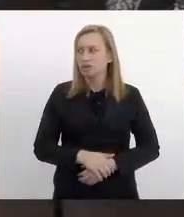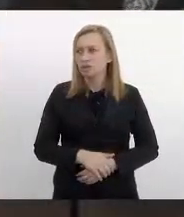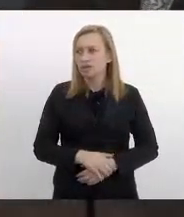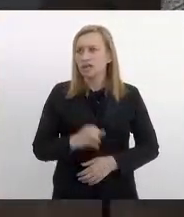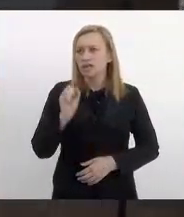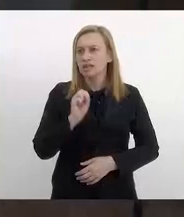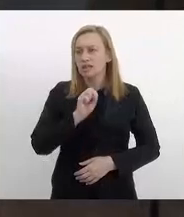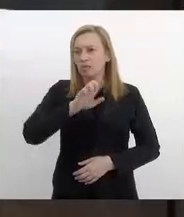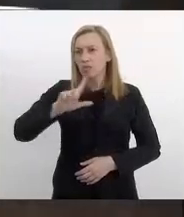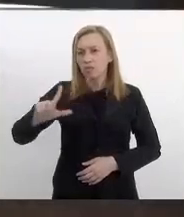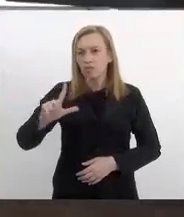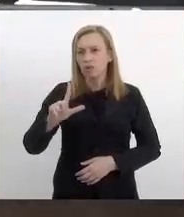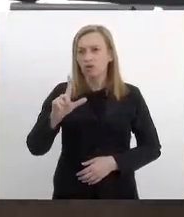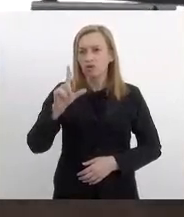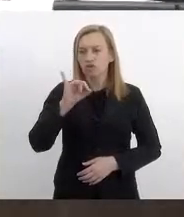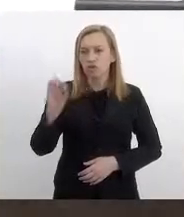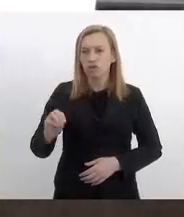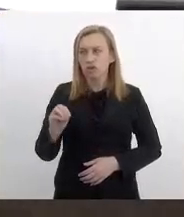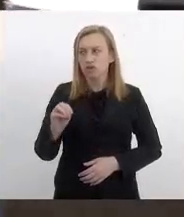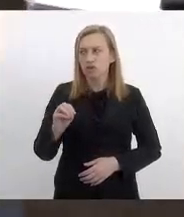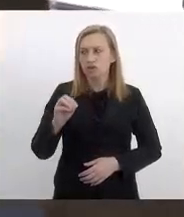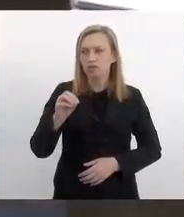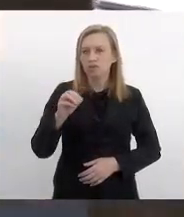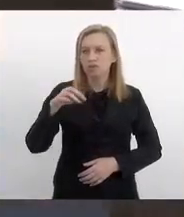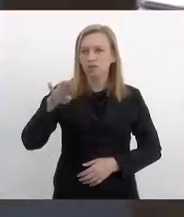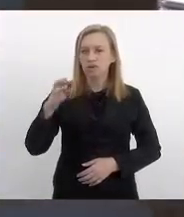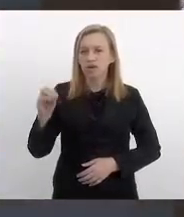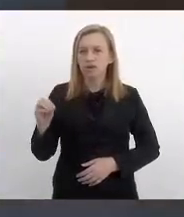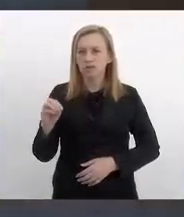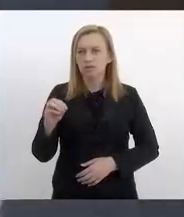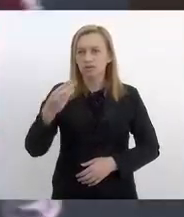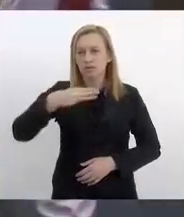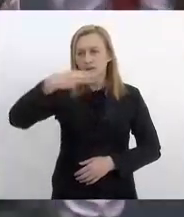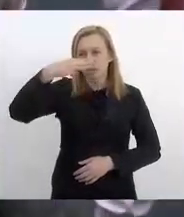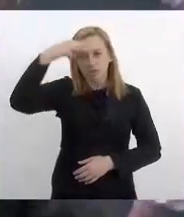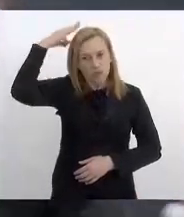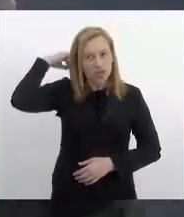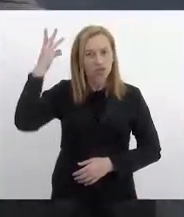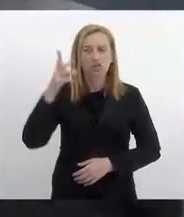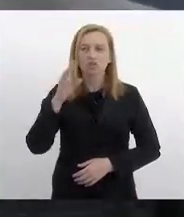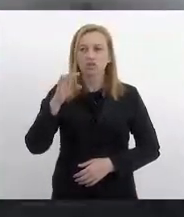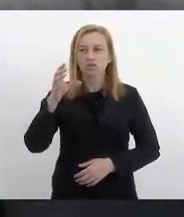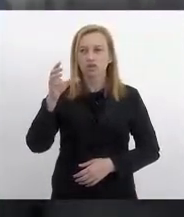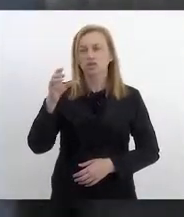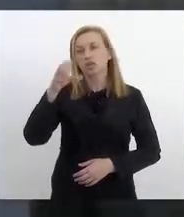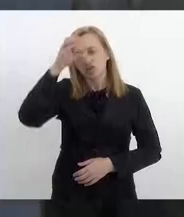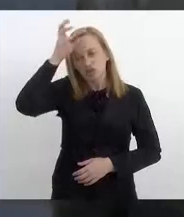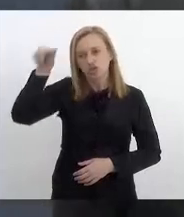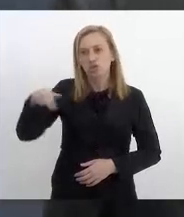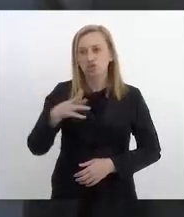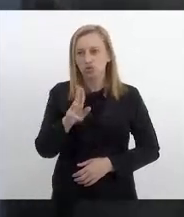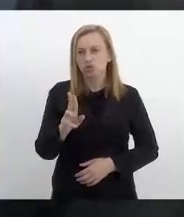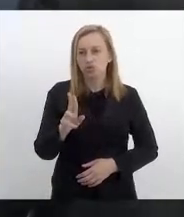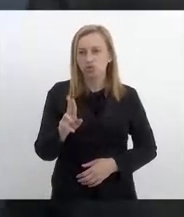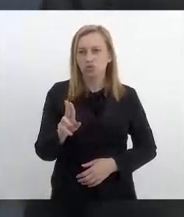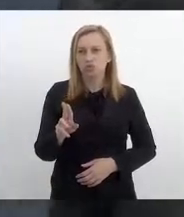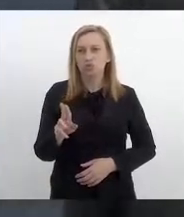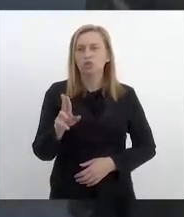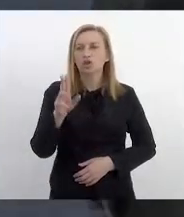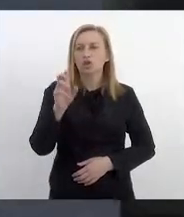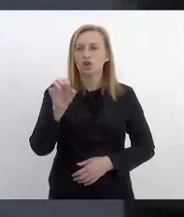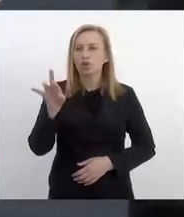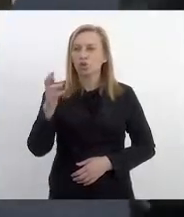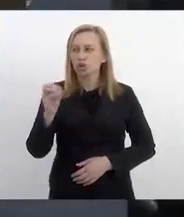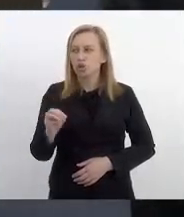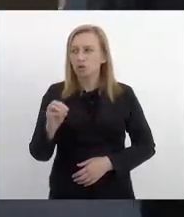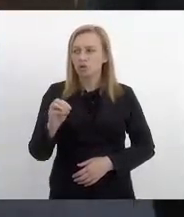Samuel Malafaia, Dionísio Lins, Márcio Pacheco, Fábio Silva, Tia Ju, Eurico, Fábio Silva, Carlos